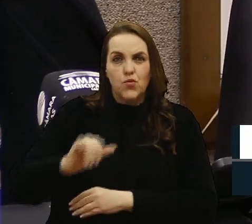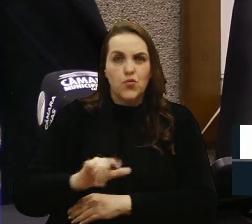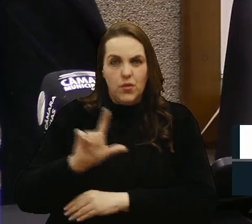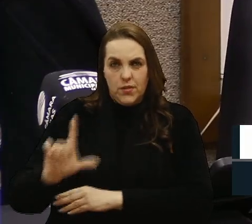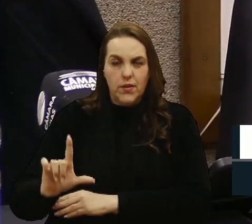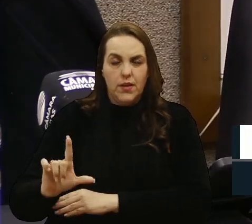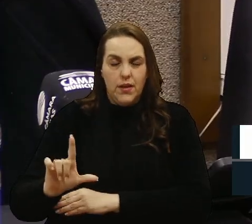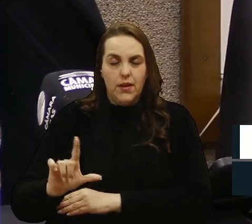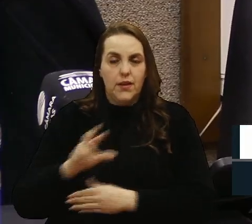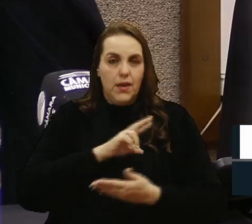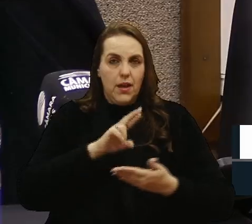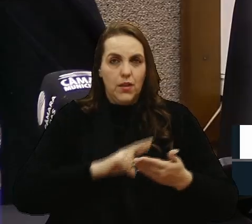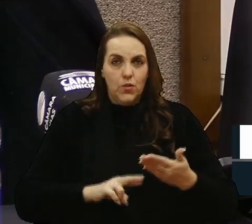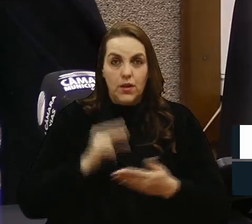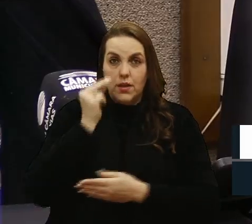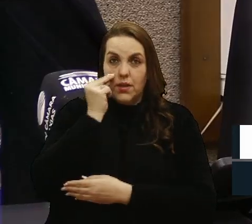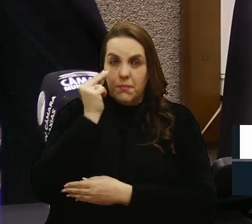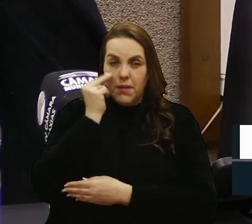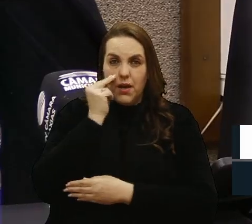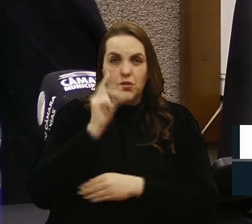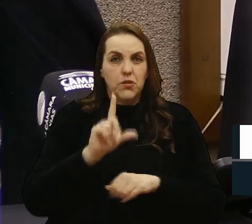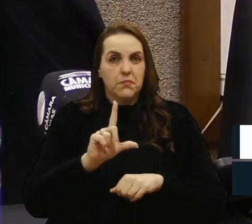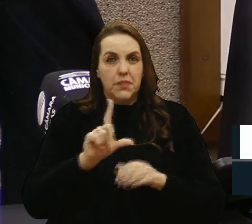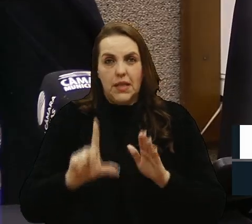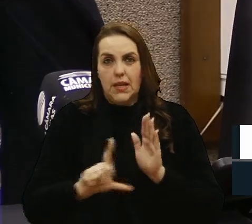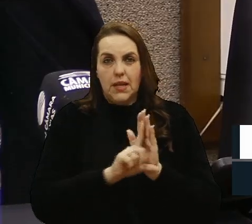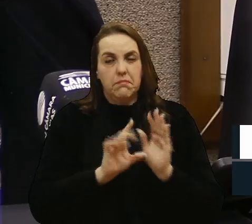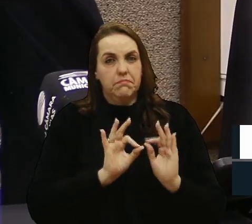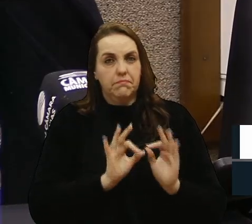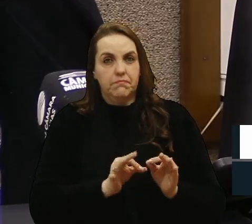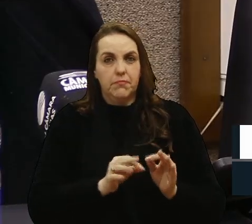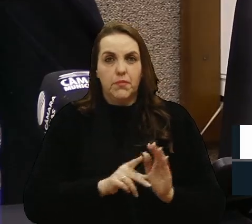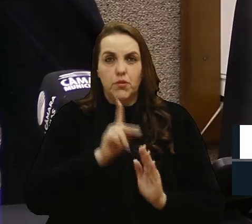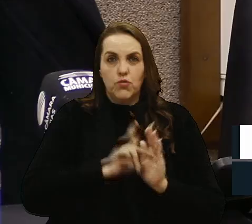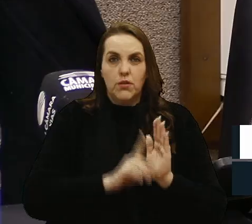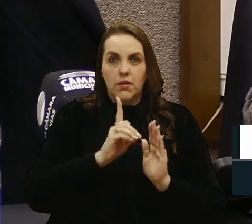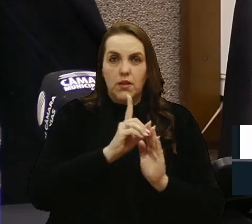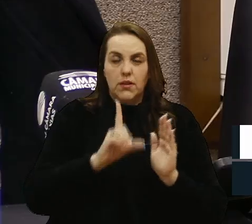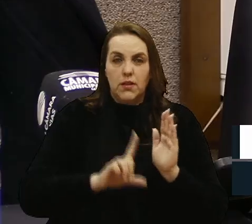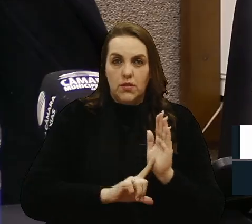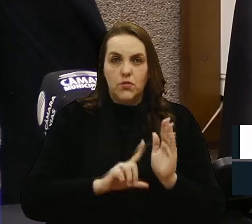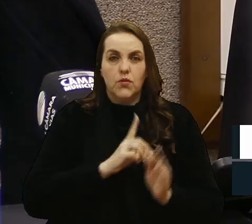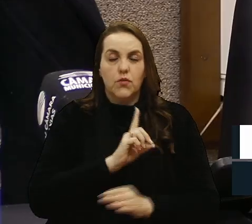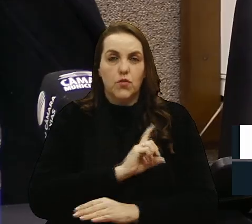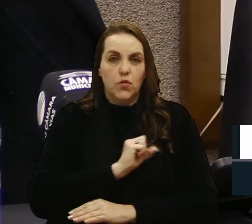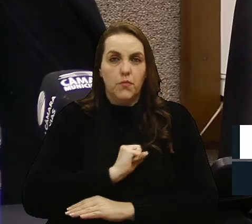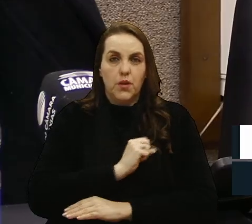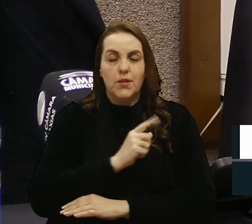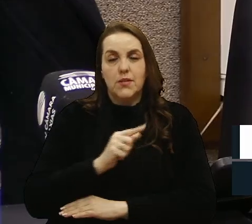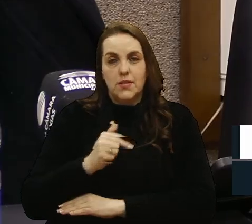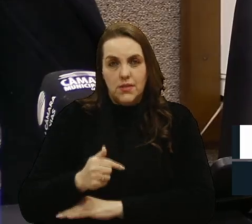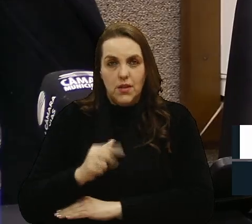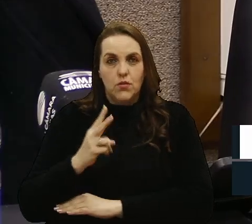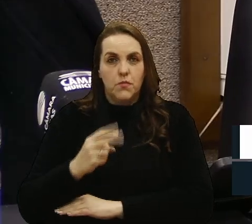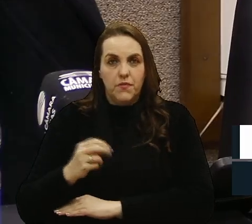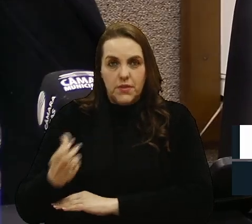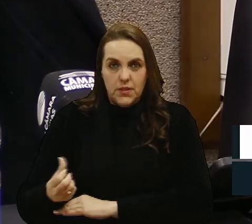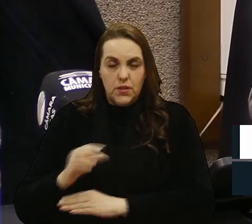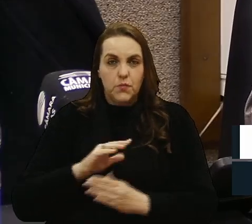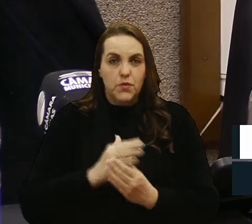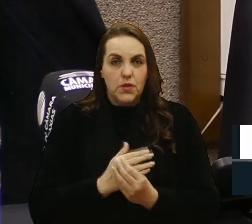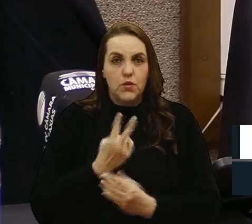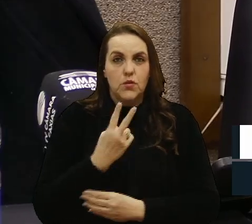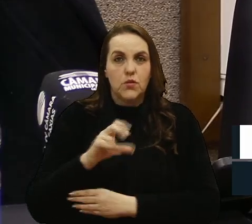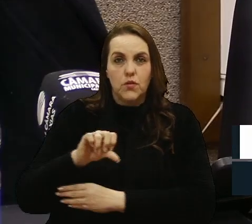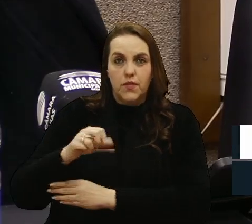relator Cláudio Libardi pela legalidade do projeto de decreto legislativo número 17 de 2026, contido no processo número 296